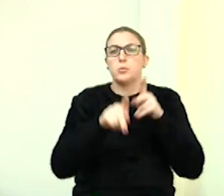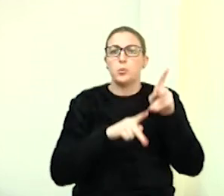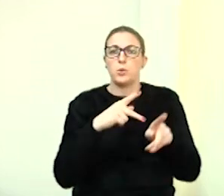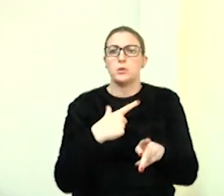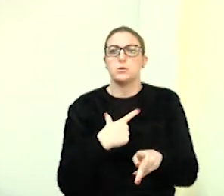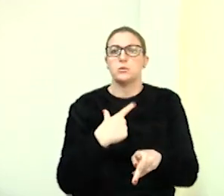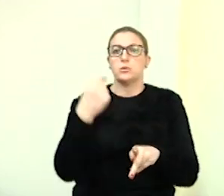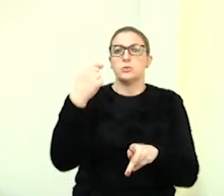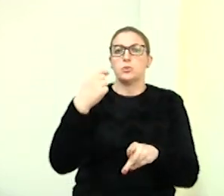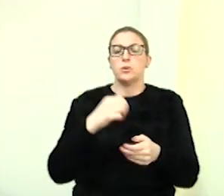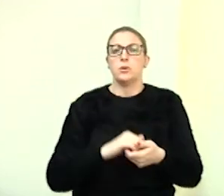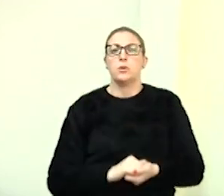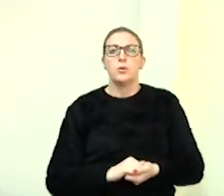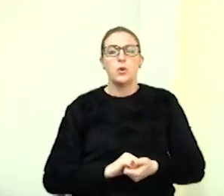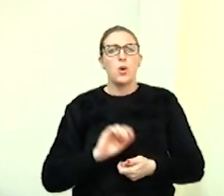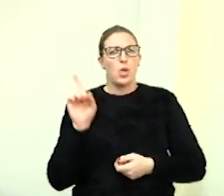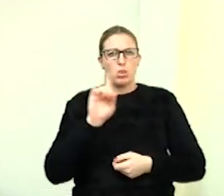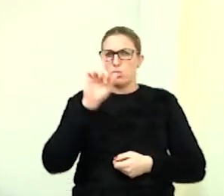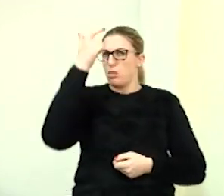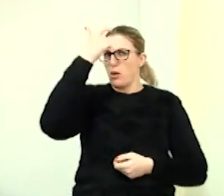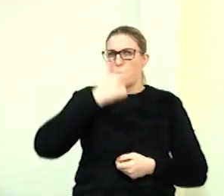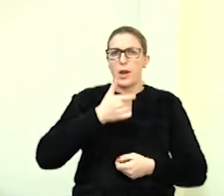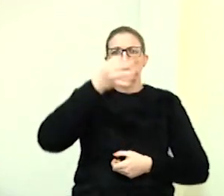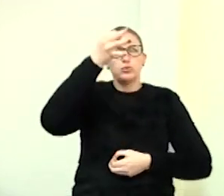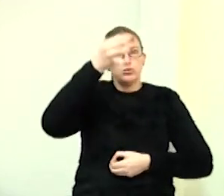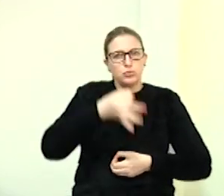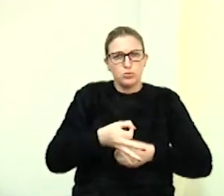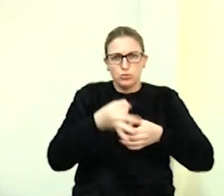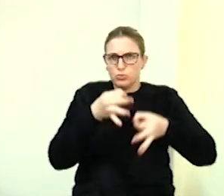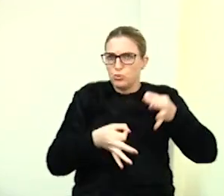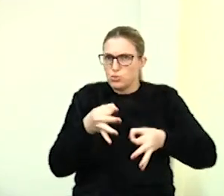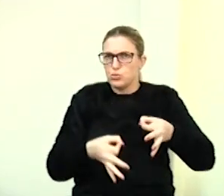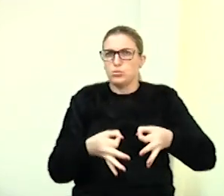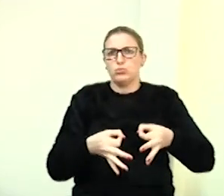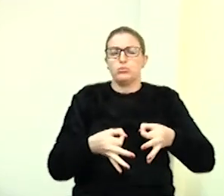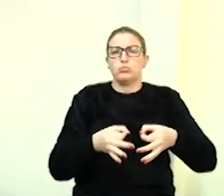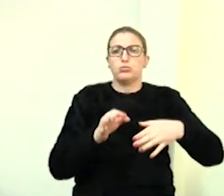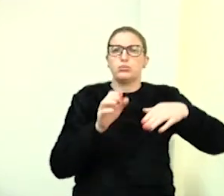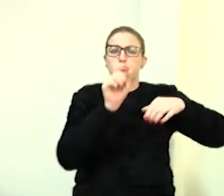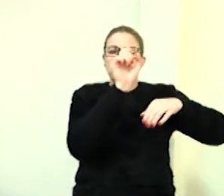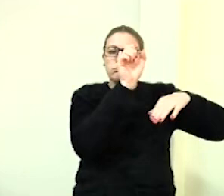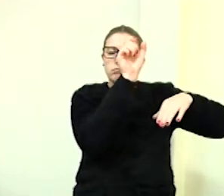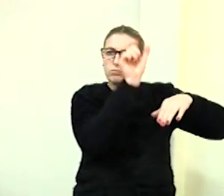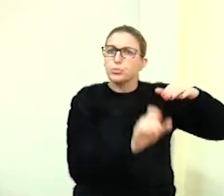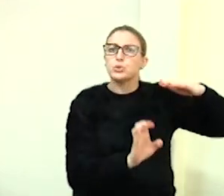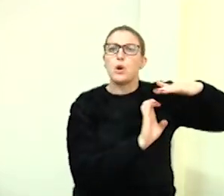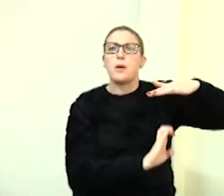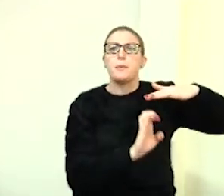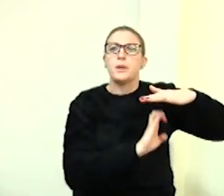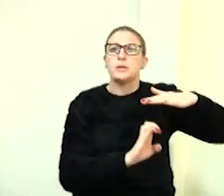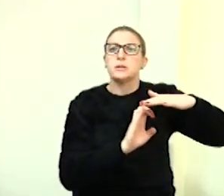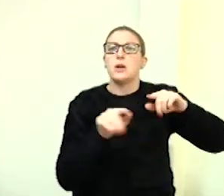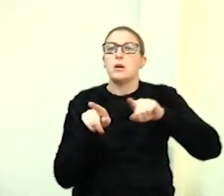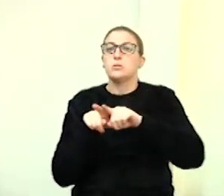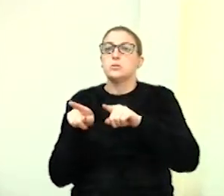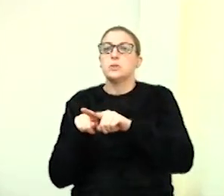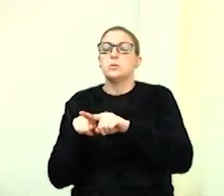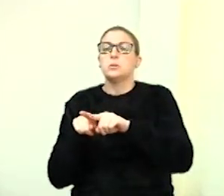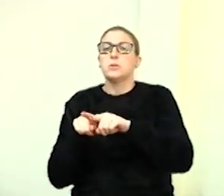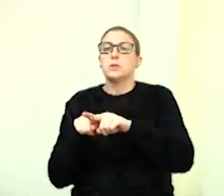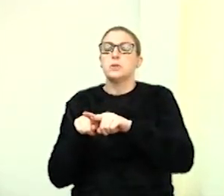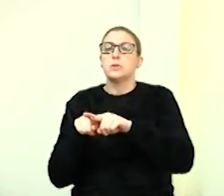todos empresários e empregados buscarem a retomada da economia,